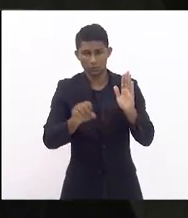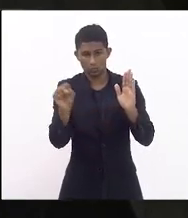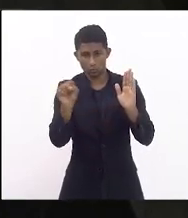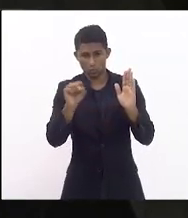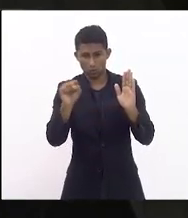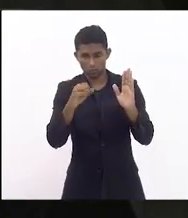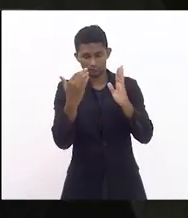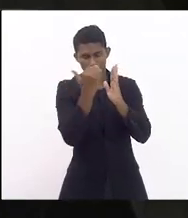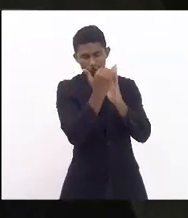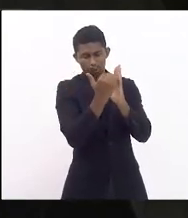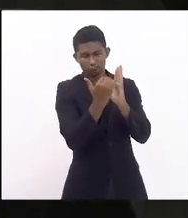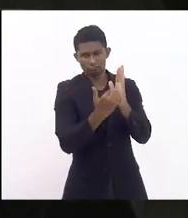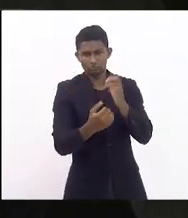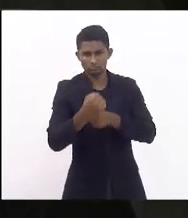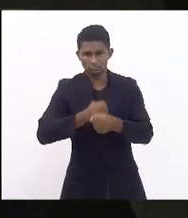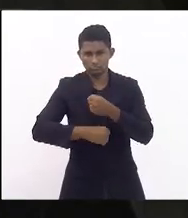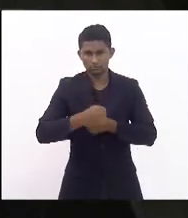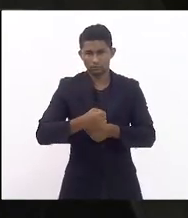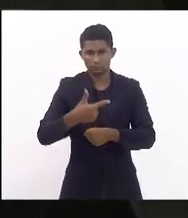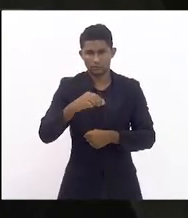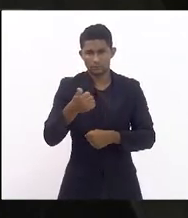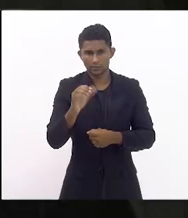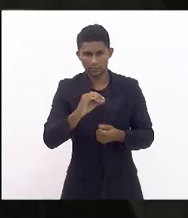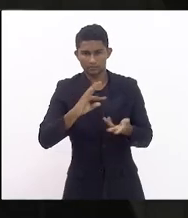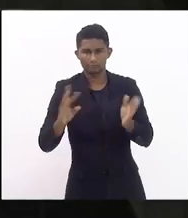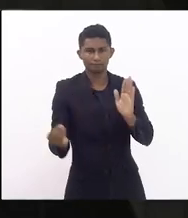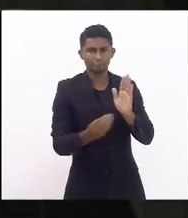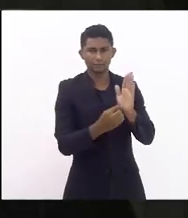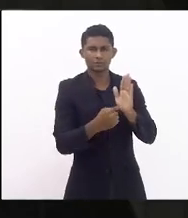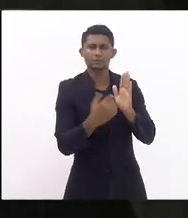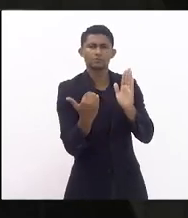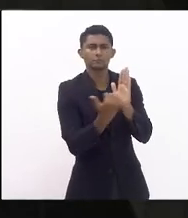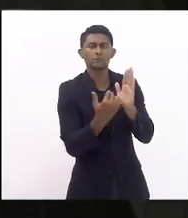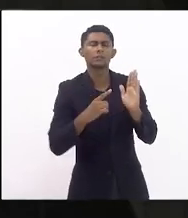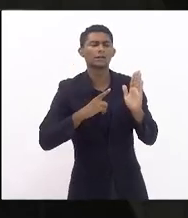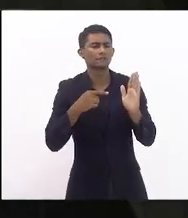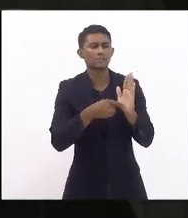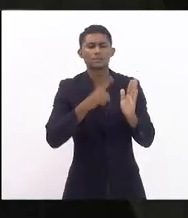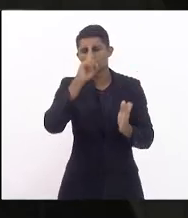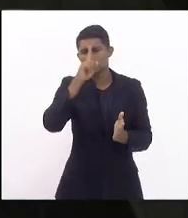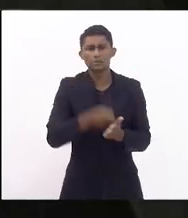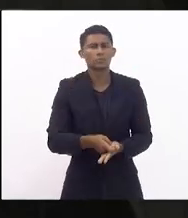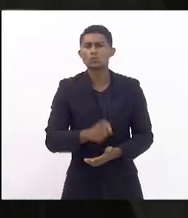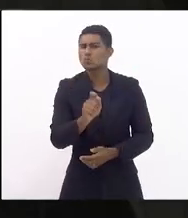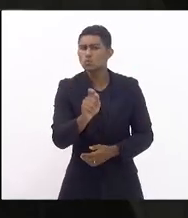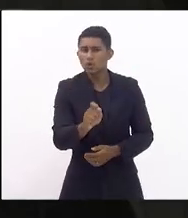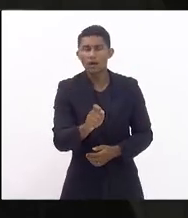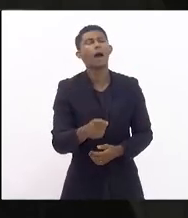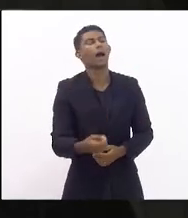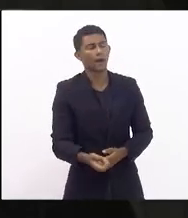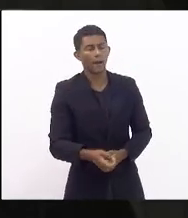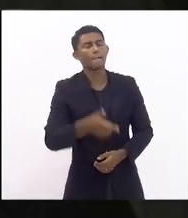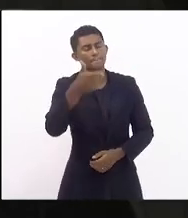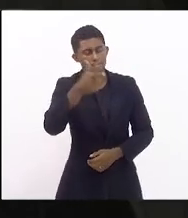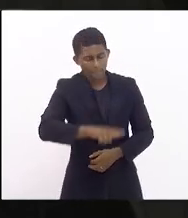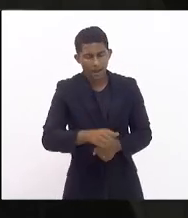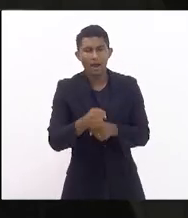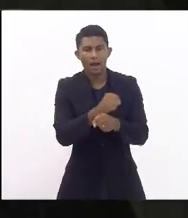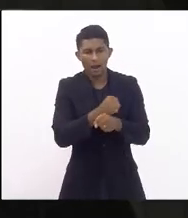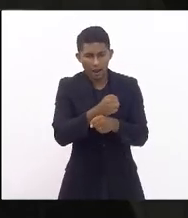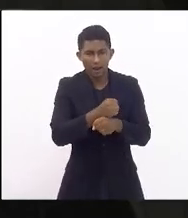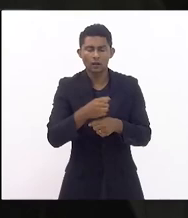no oitavo termo aditivo, que foi em 2010, houve a decisão de fazer a renovação, a prorrogação